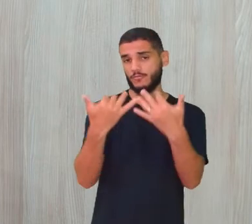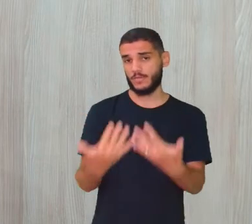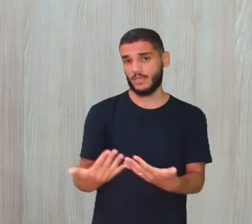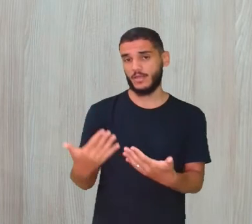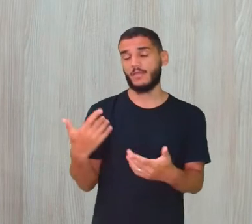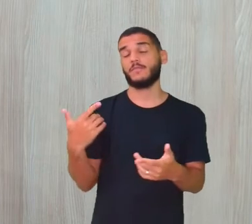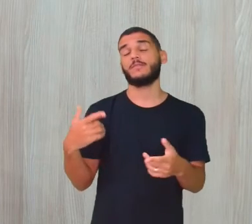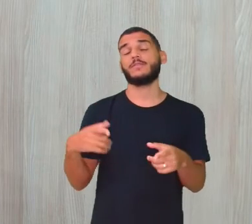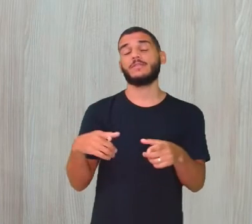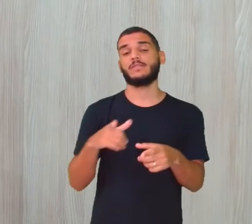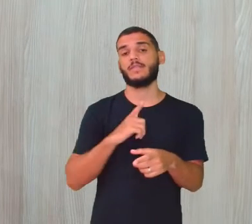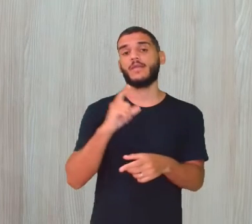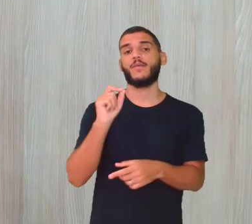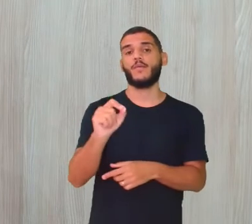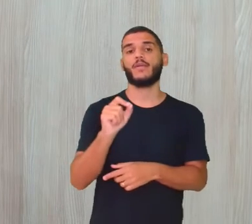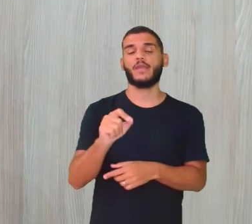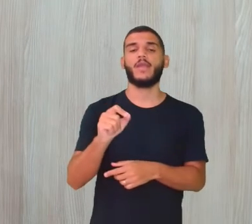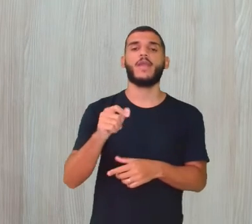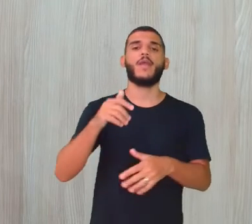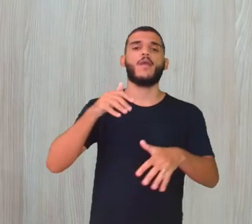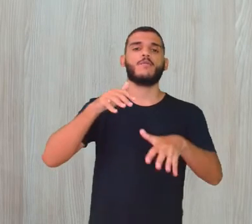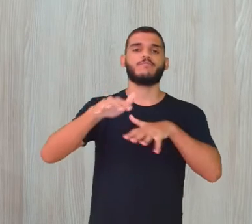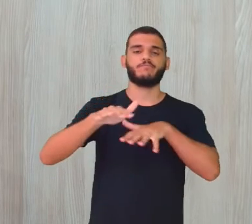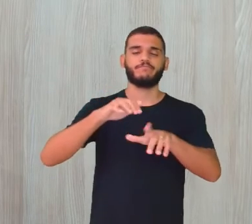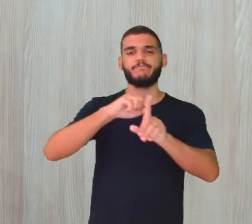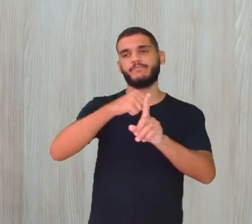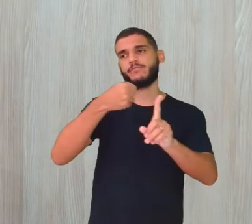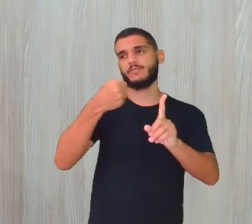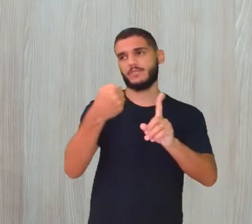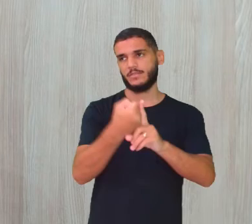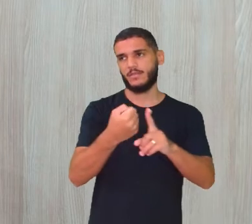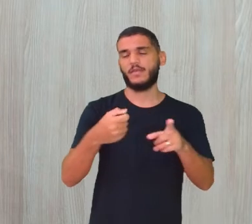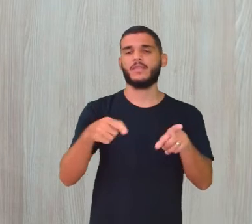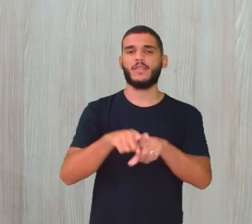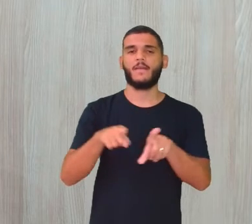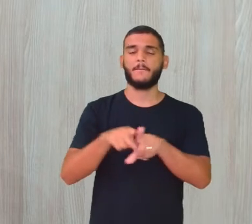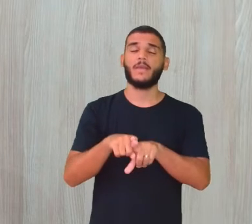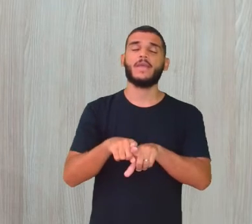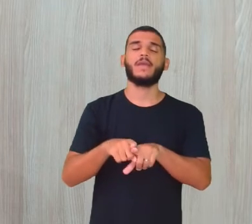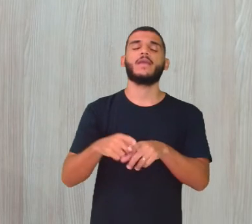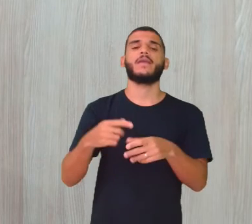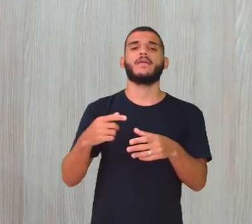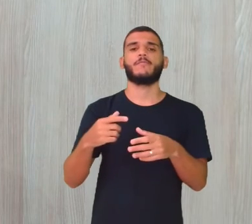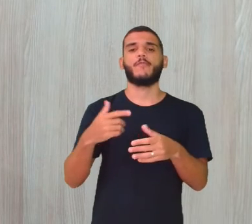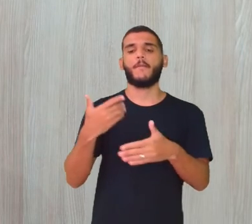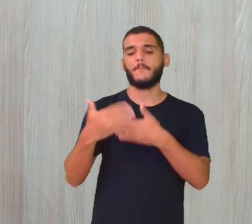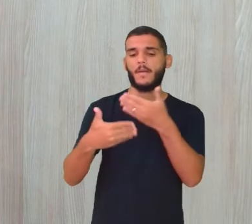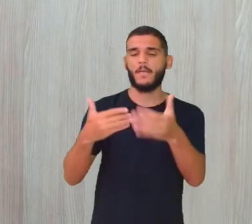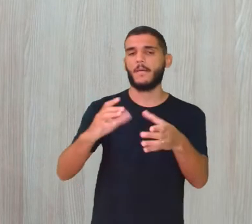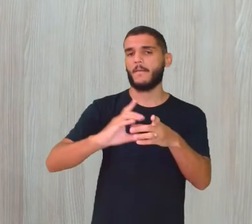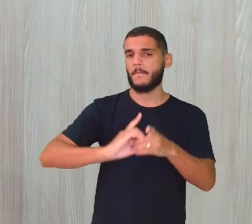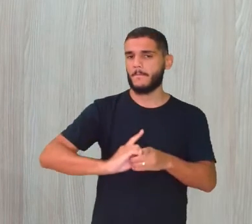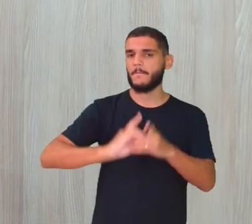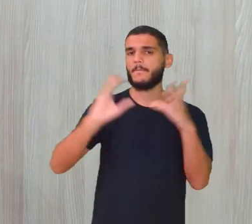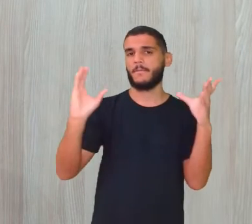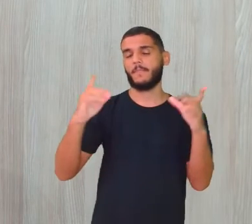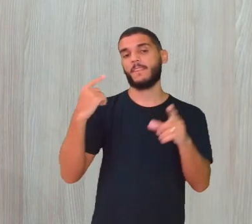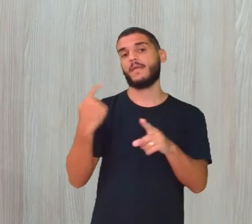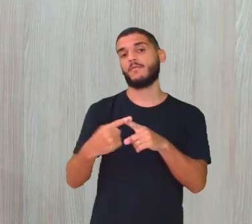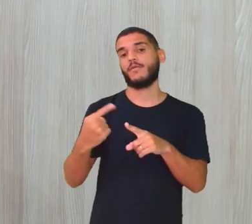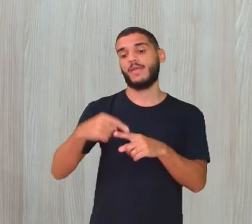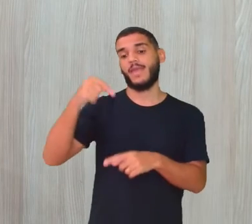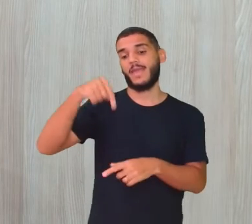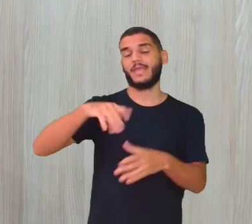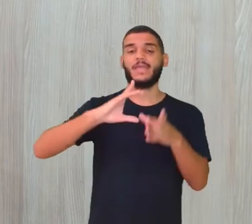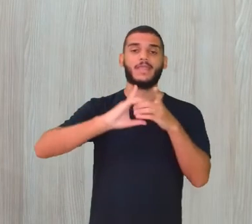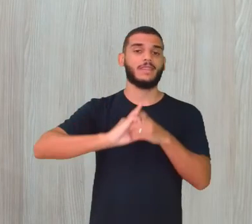aos movimentos sociais, e isso também graças ao processo democrático, Claro. porque só numa democracia, né, a